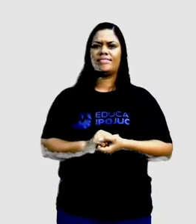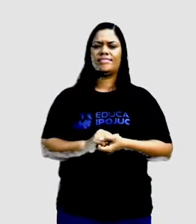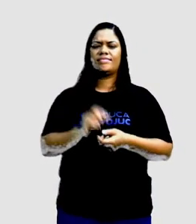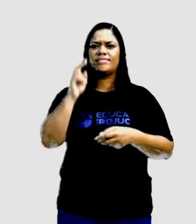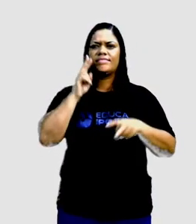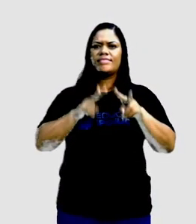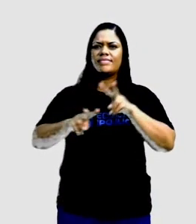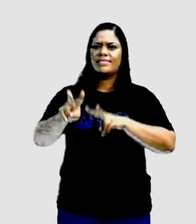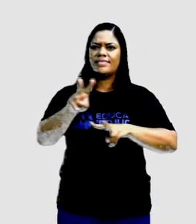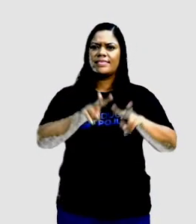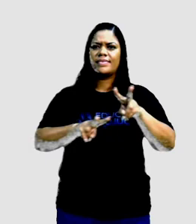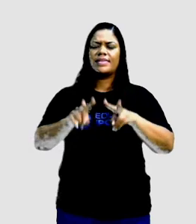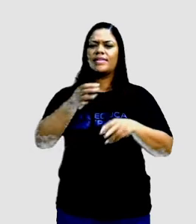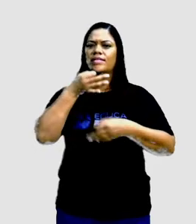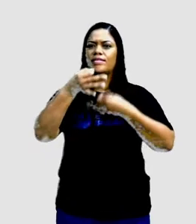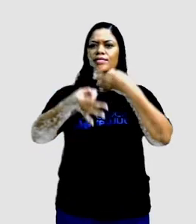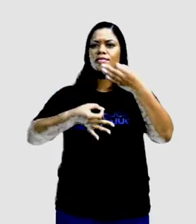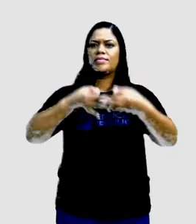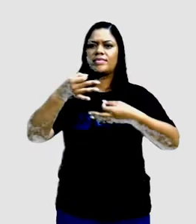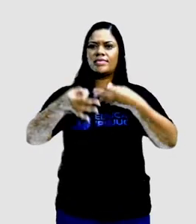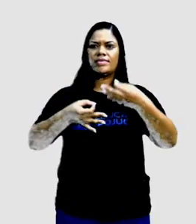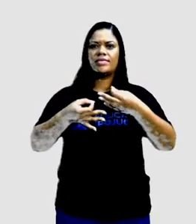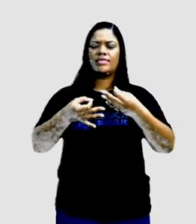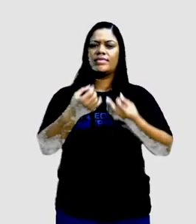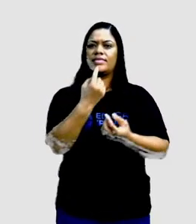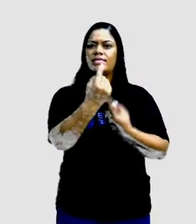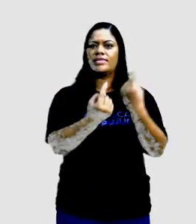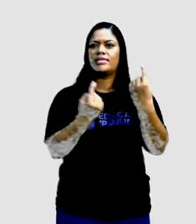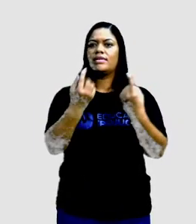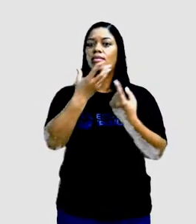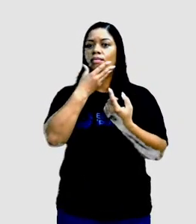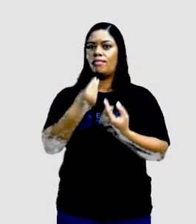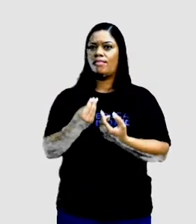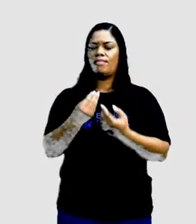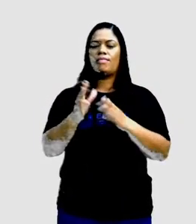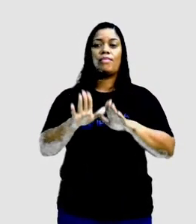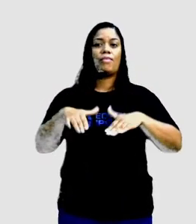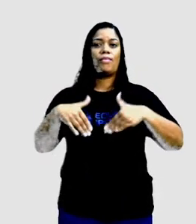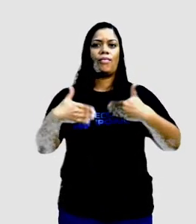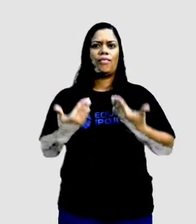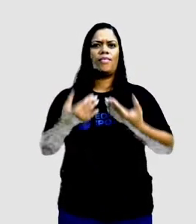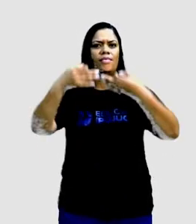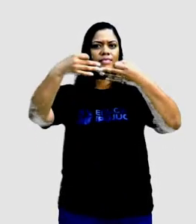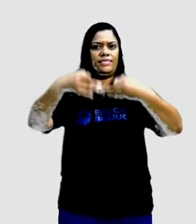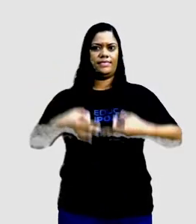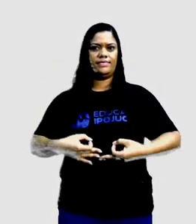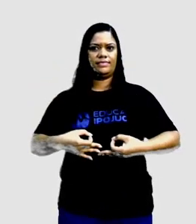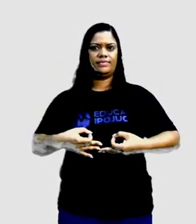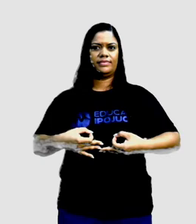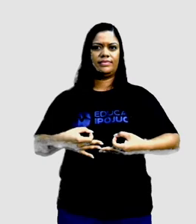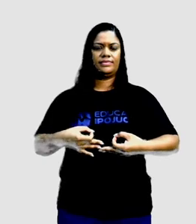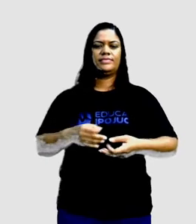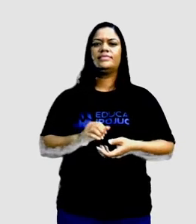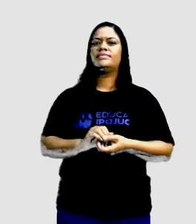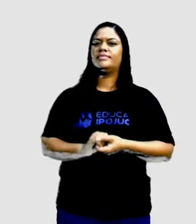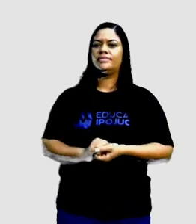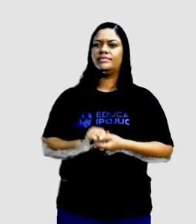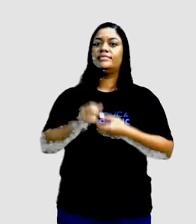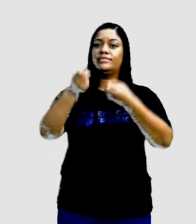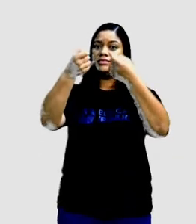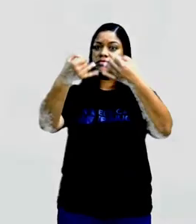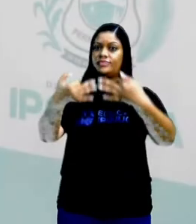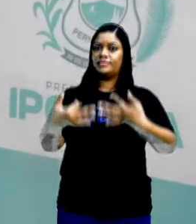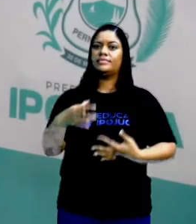e qual a opinião de cada homem sobre ele? Qual deles tem razão? Justifique sua